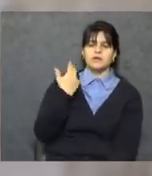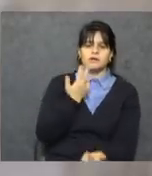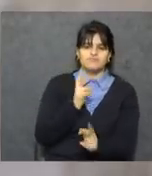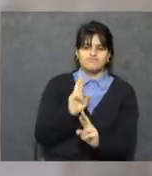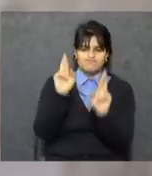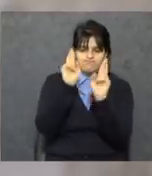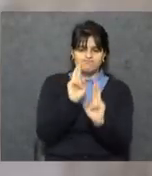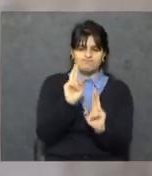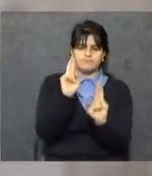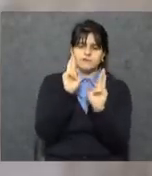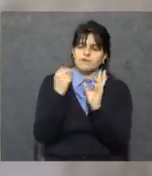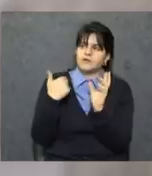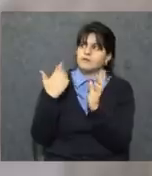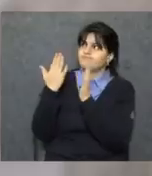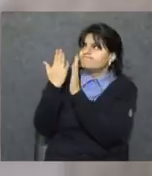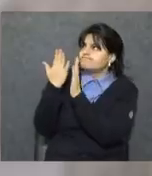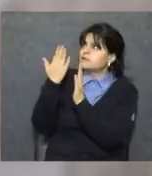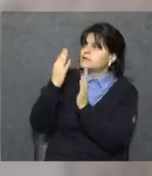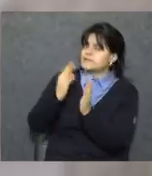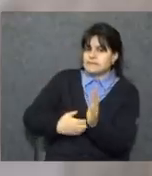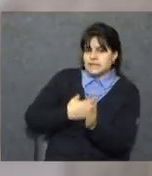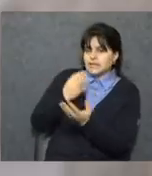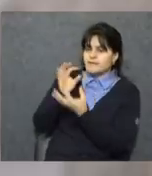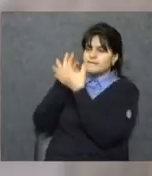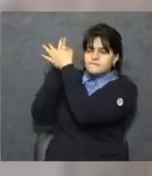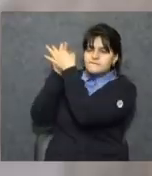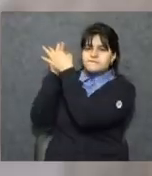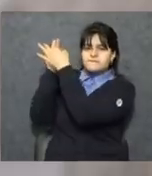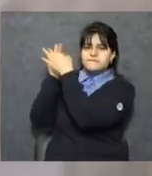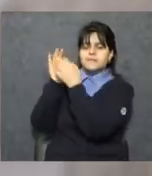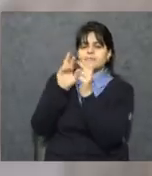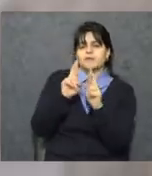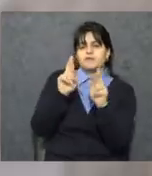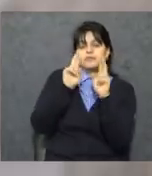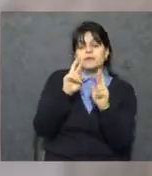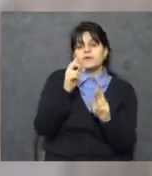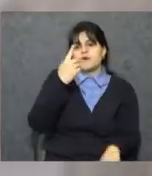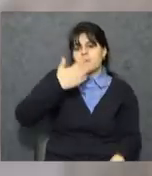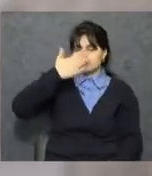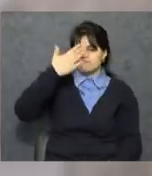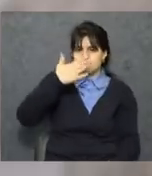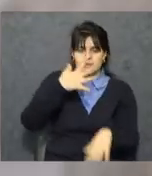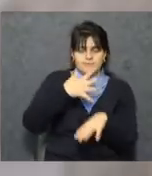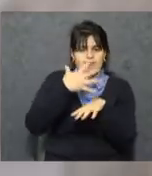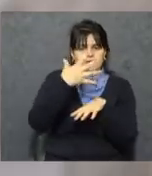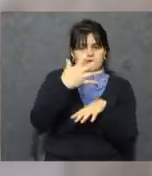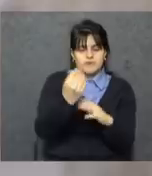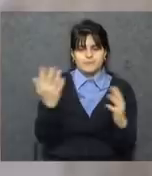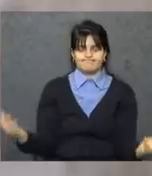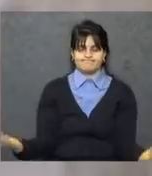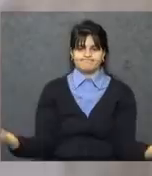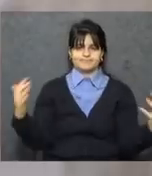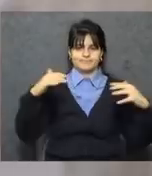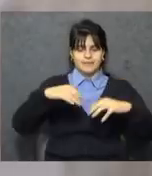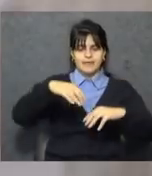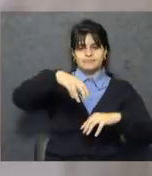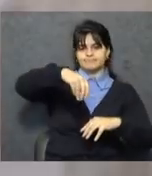com Ele, na esperança de nos podermos reunir novamente nas nossas